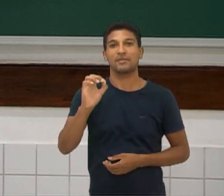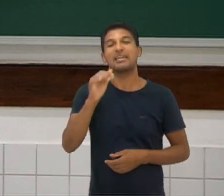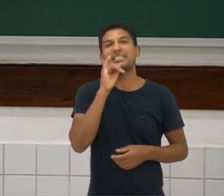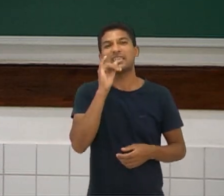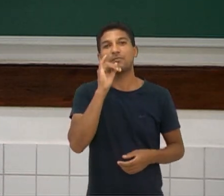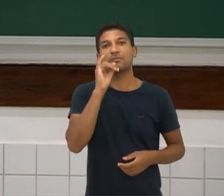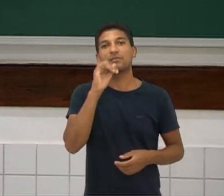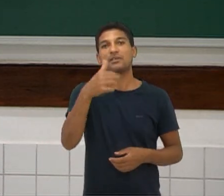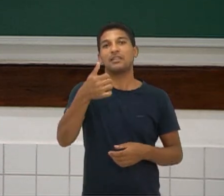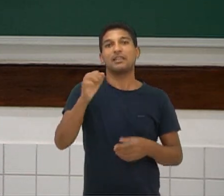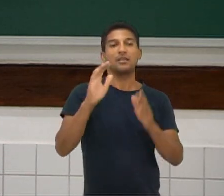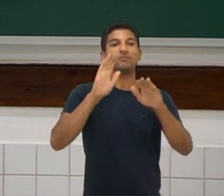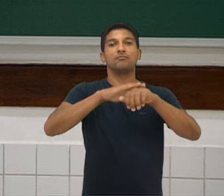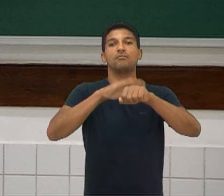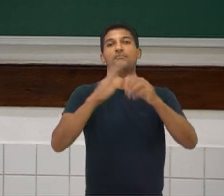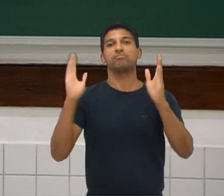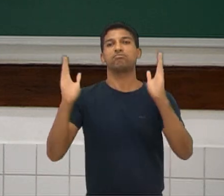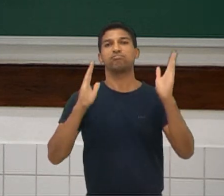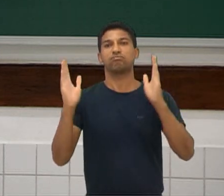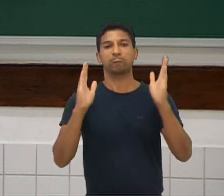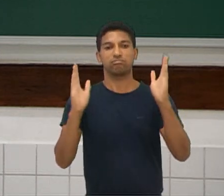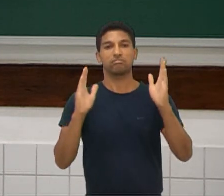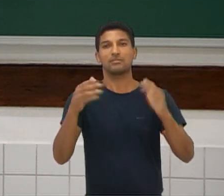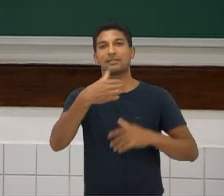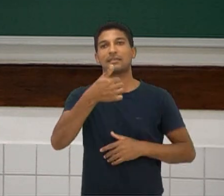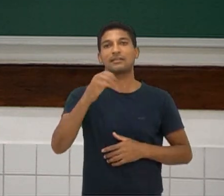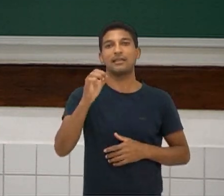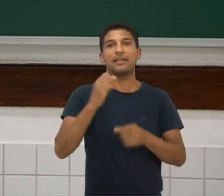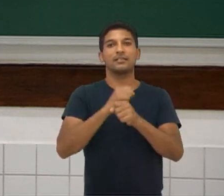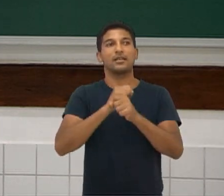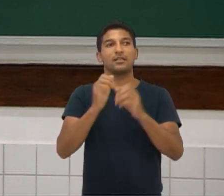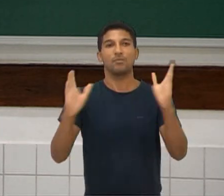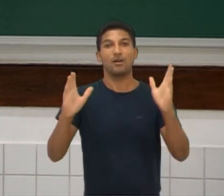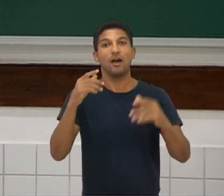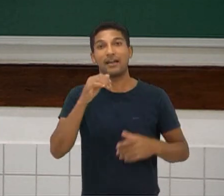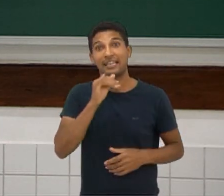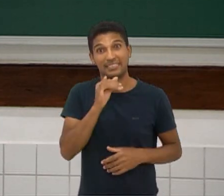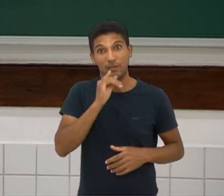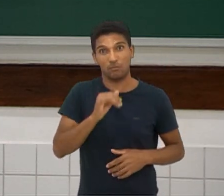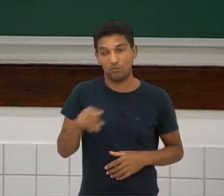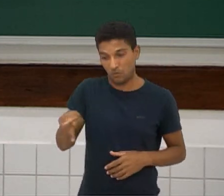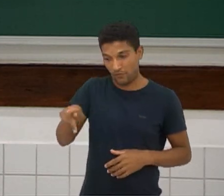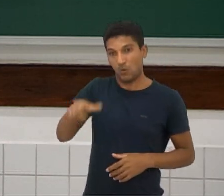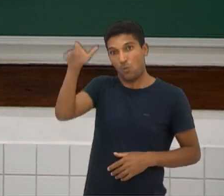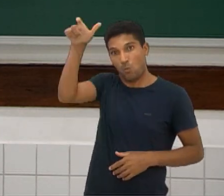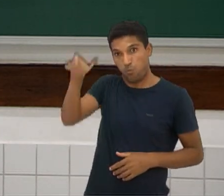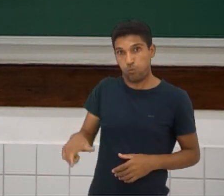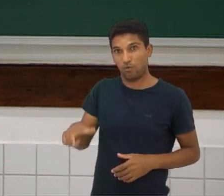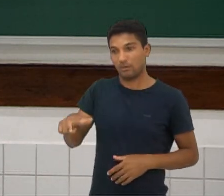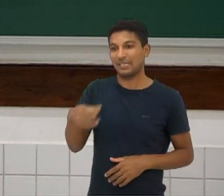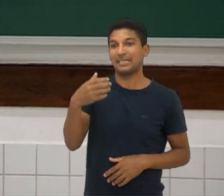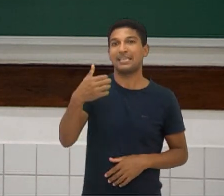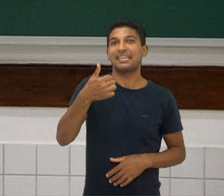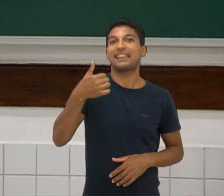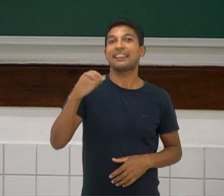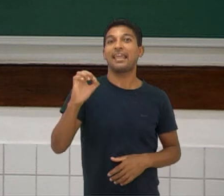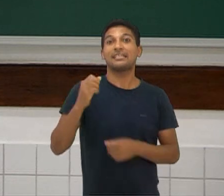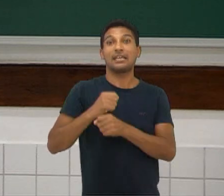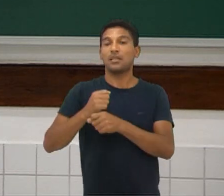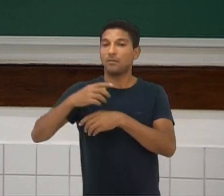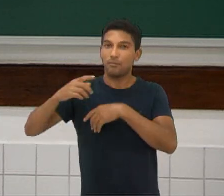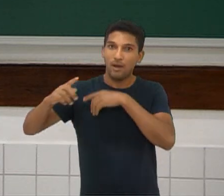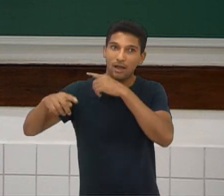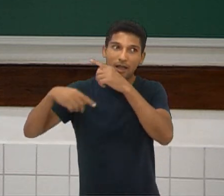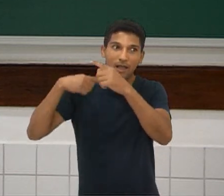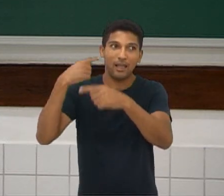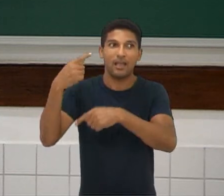de 10 anos, certo? Então eu tô aqui, bonitinho, inteiraço para vocês. Daqui a 10 anos, vocês vão